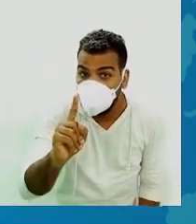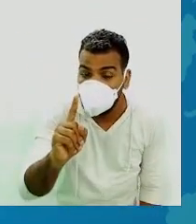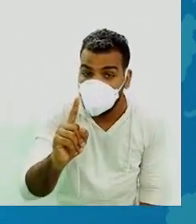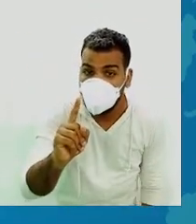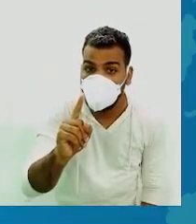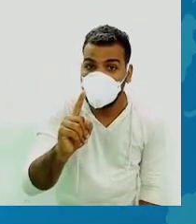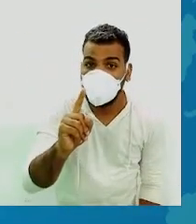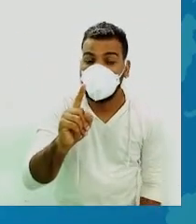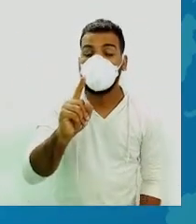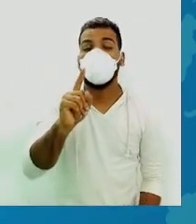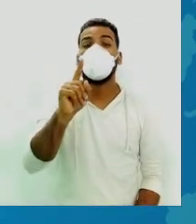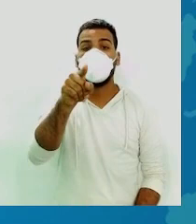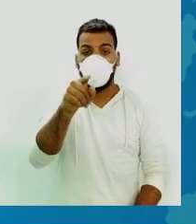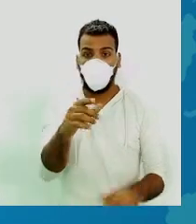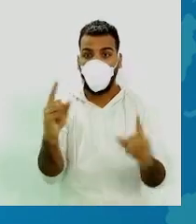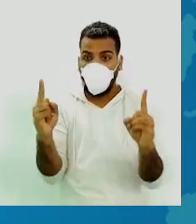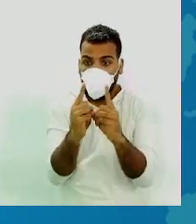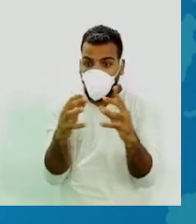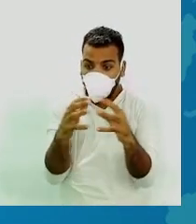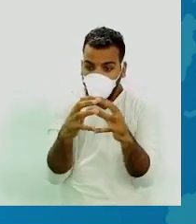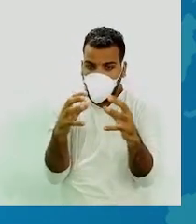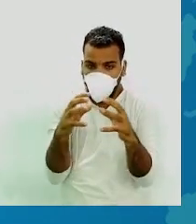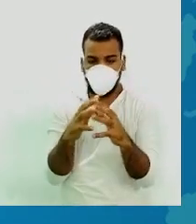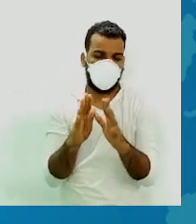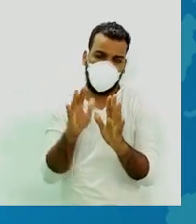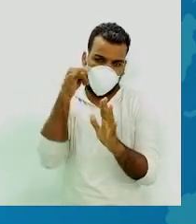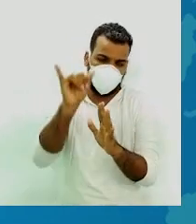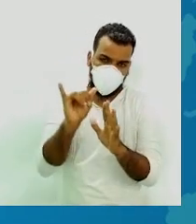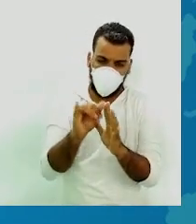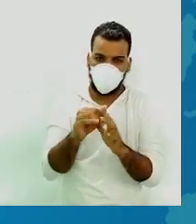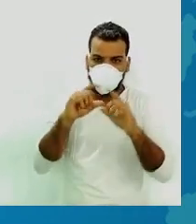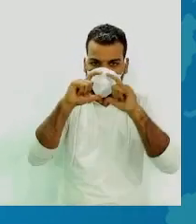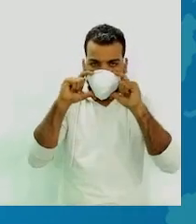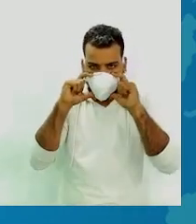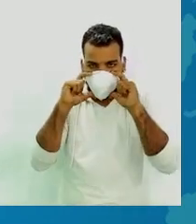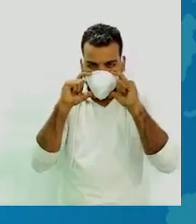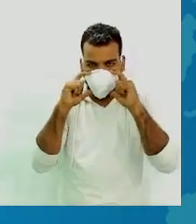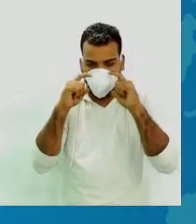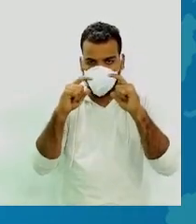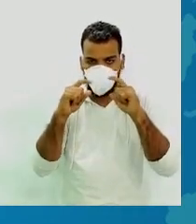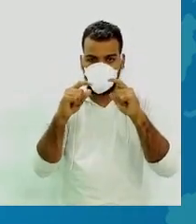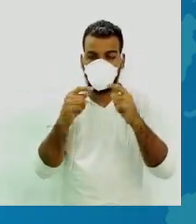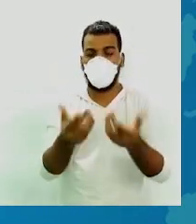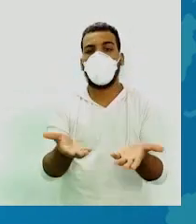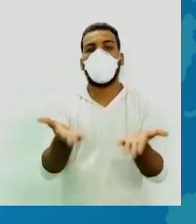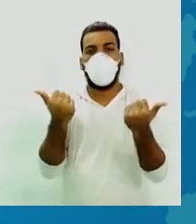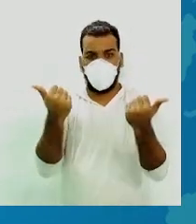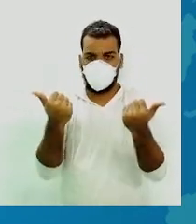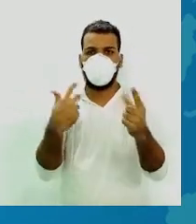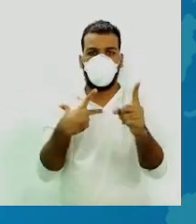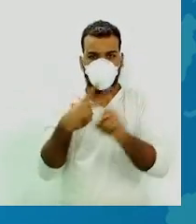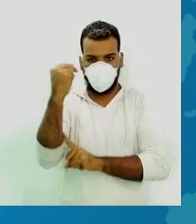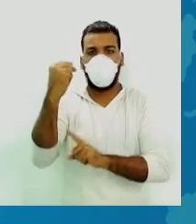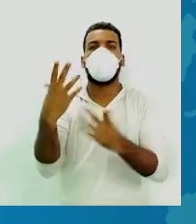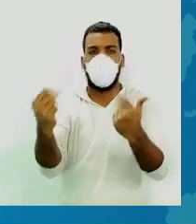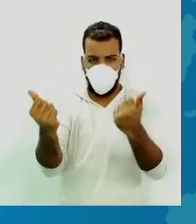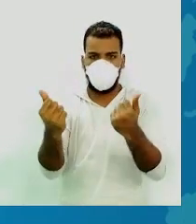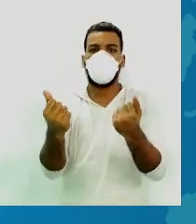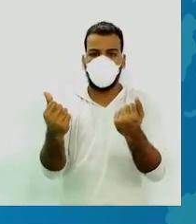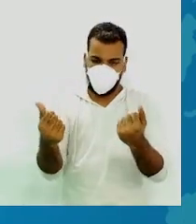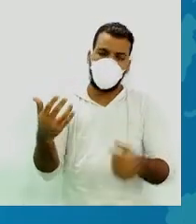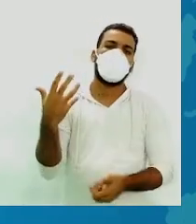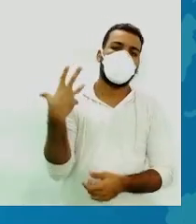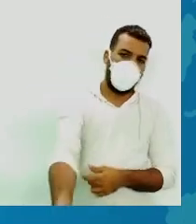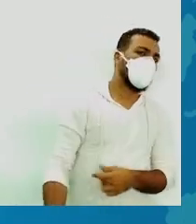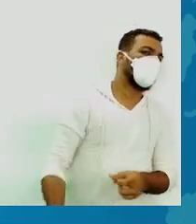não fique aglomerado, use máscara e vamos ser vitoriosos sobre esse mal